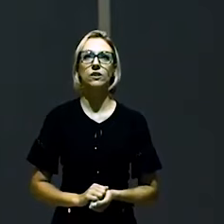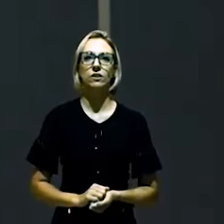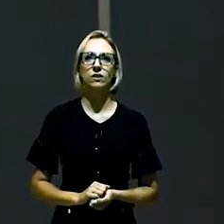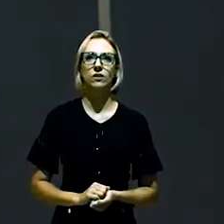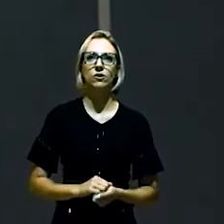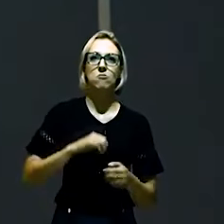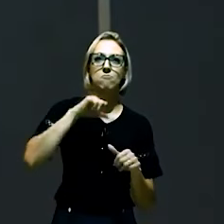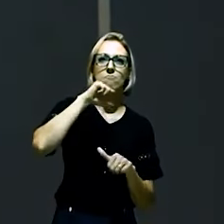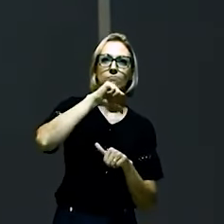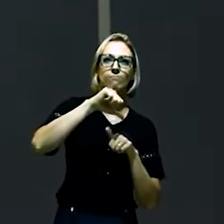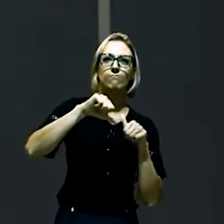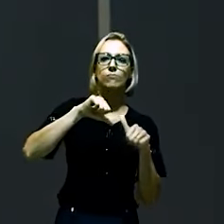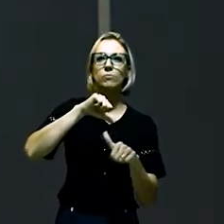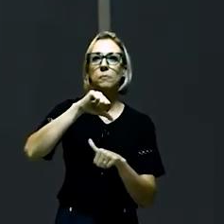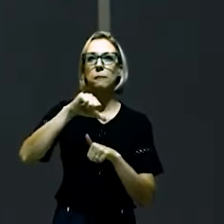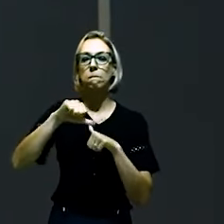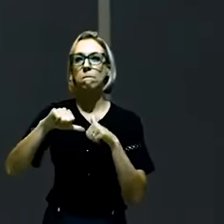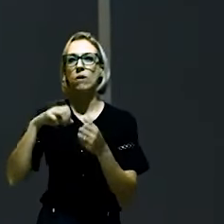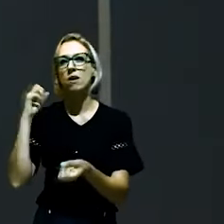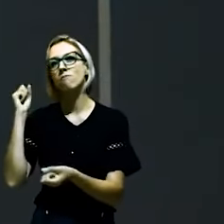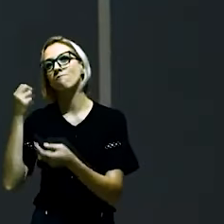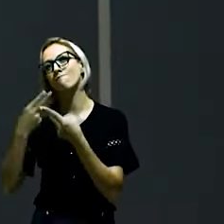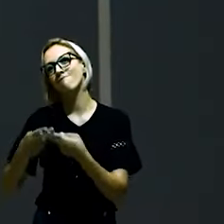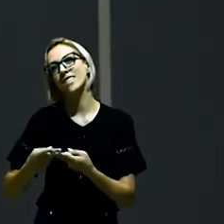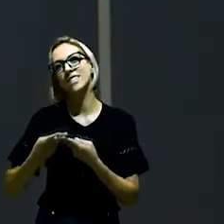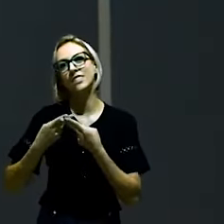Salomão se tornou tolerante.